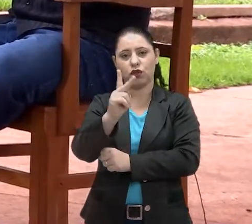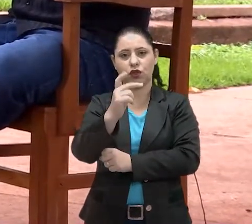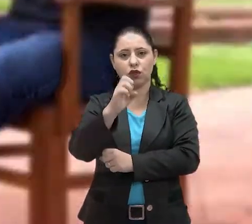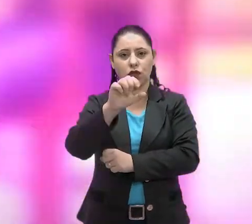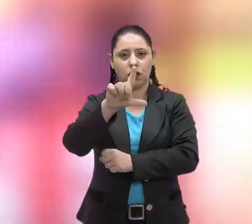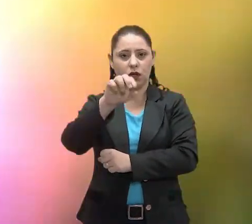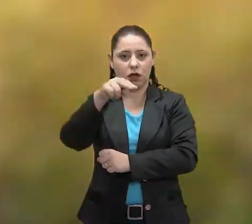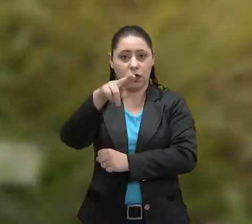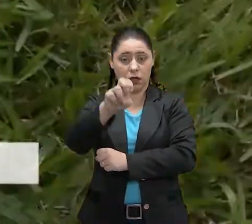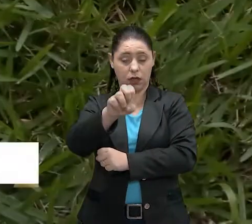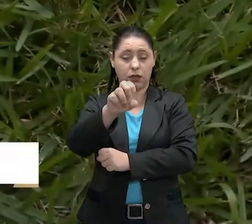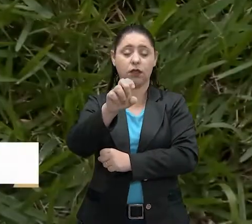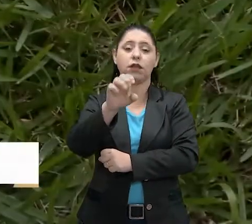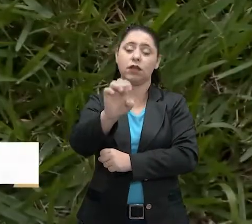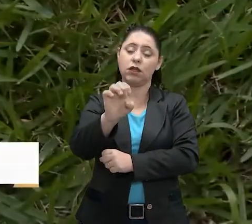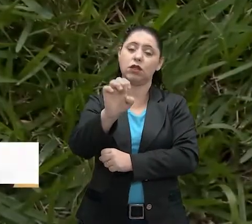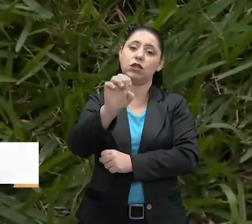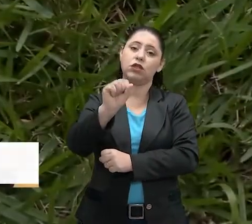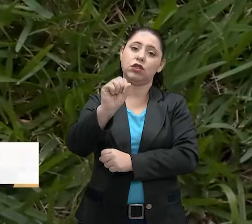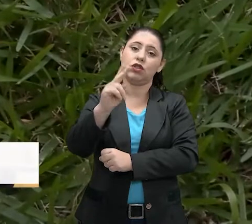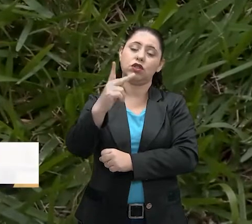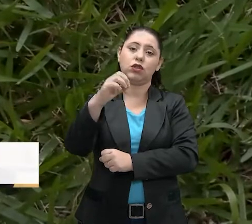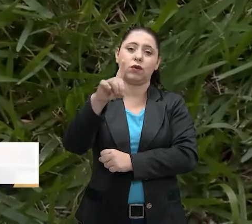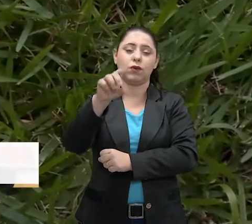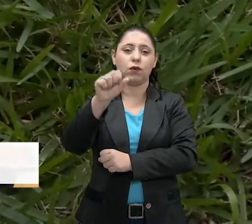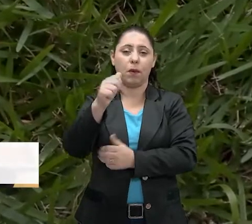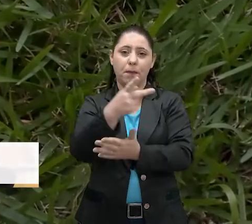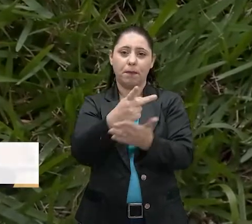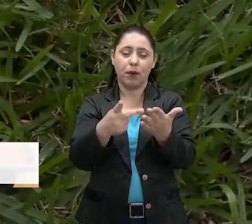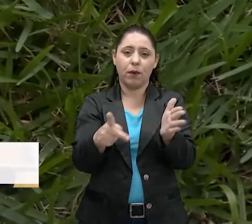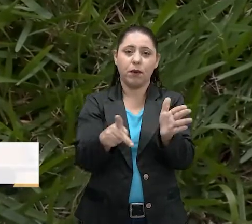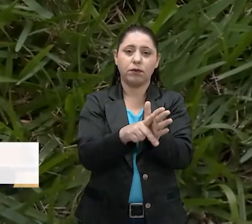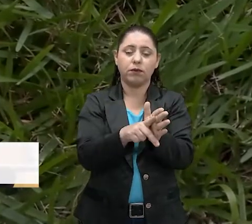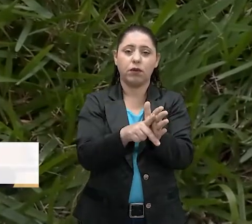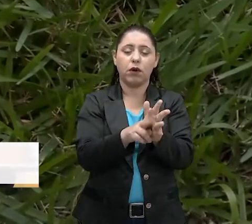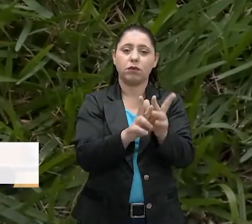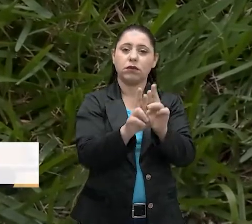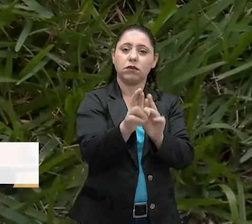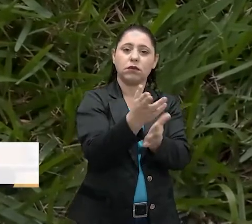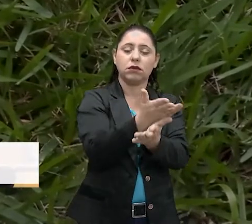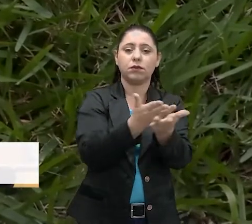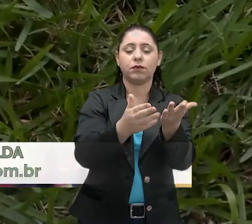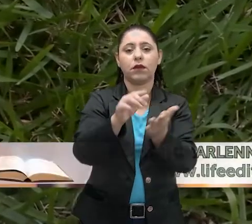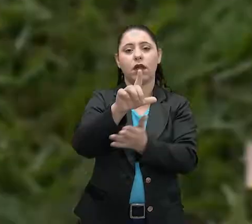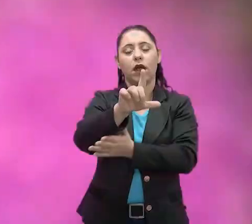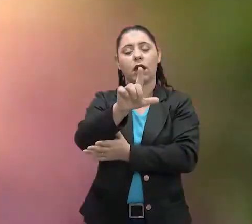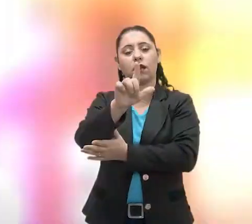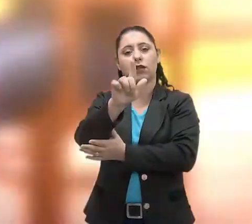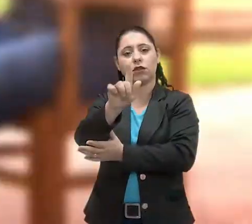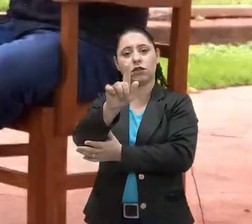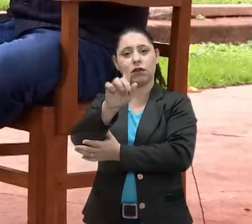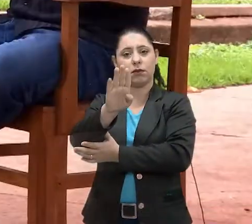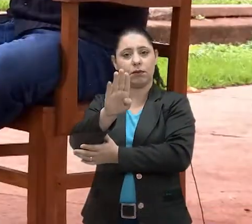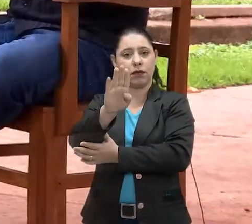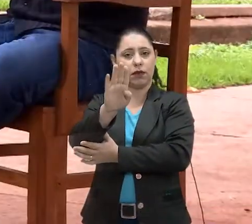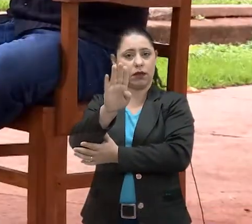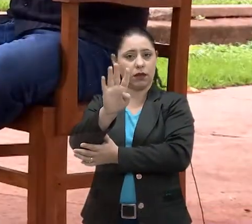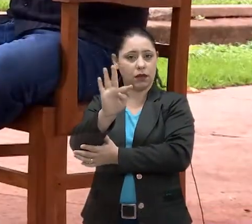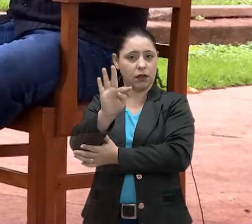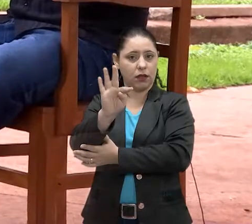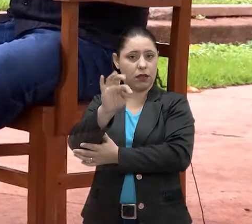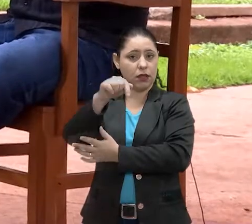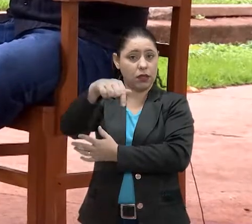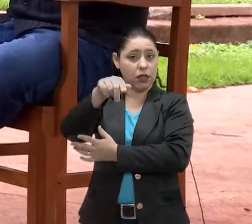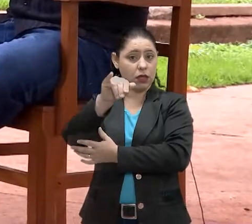Scelda, publicada no ano passado pela Life Editora, com poemas que abordam relacionamentos LGBTQIA+.